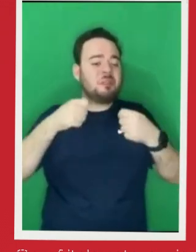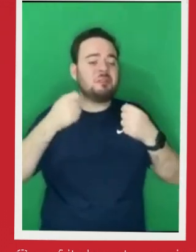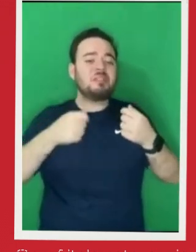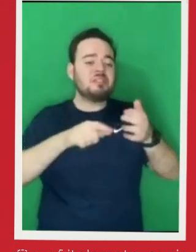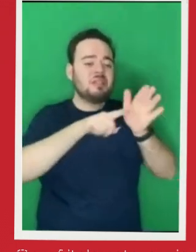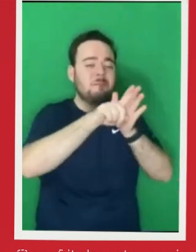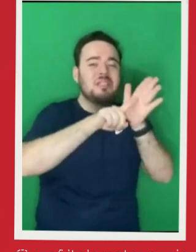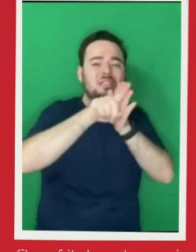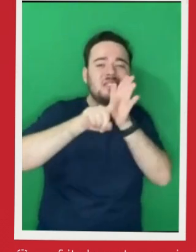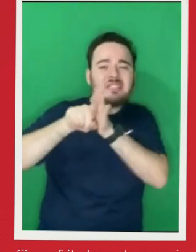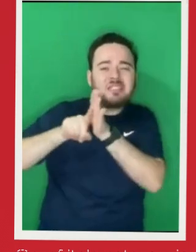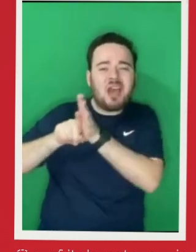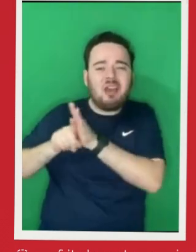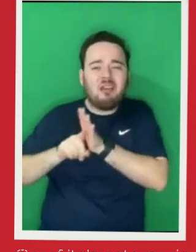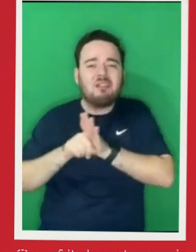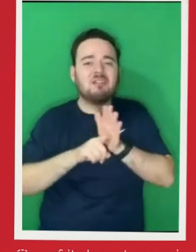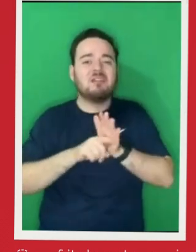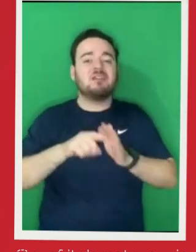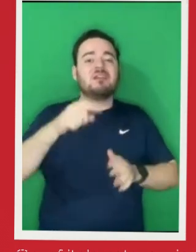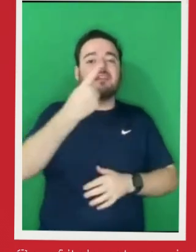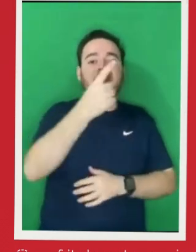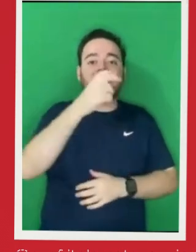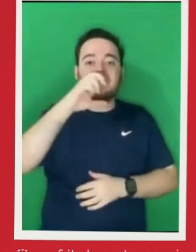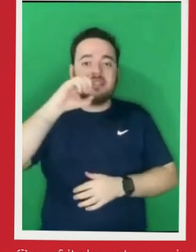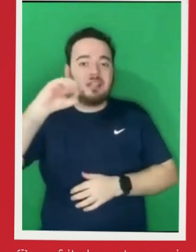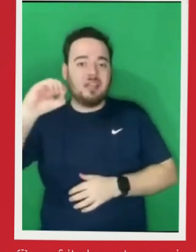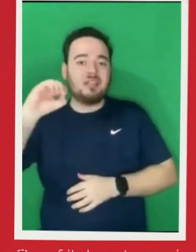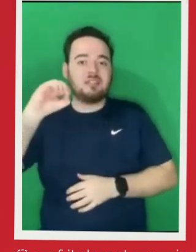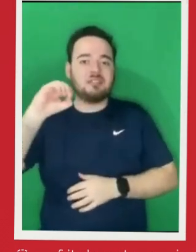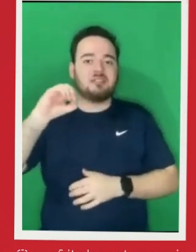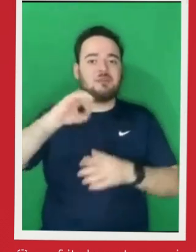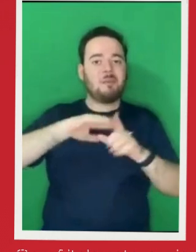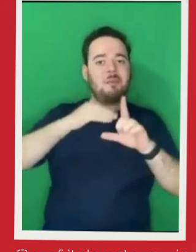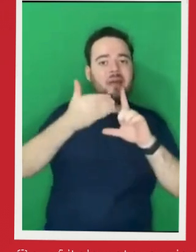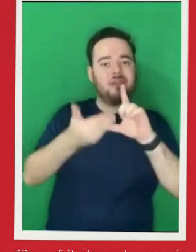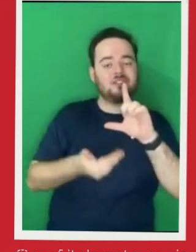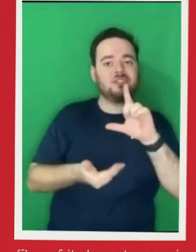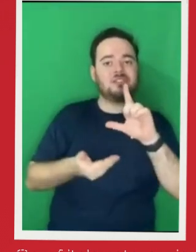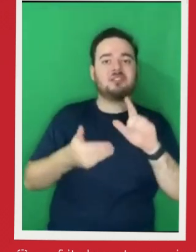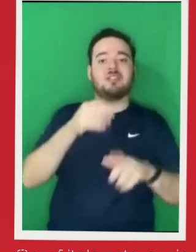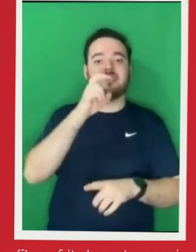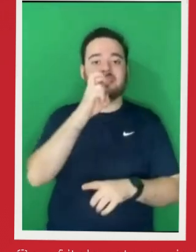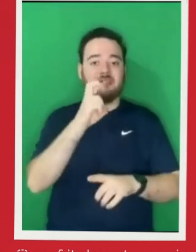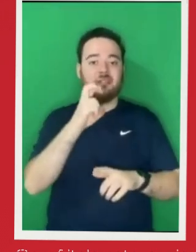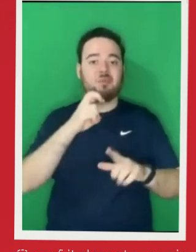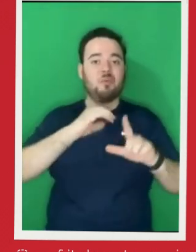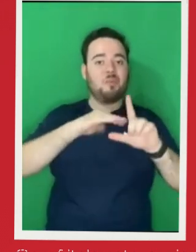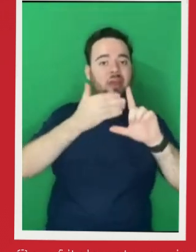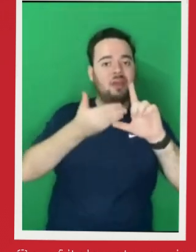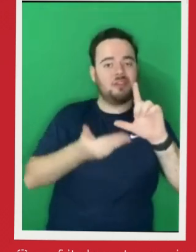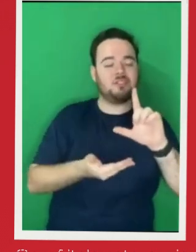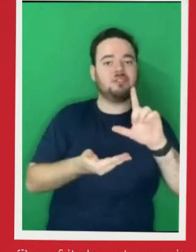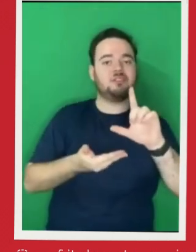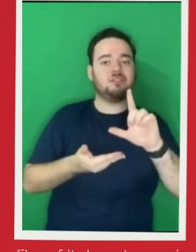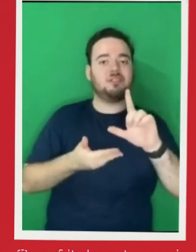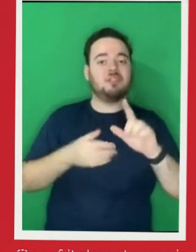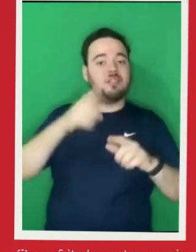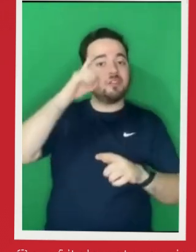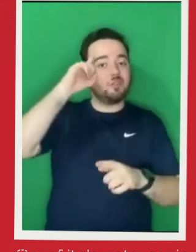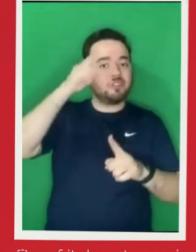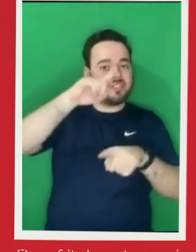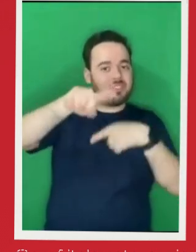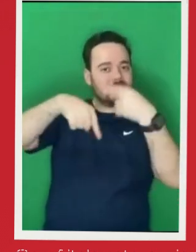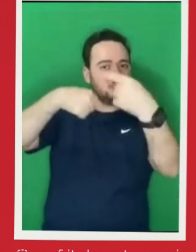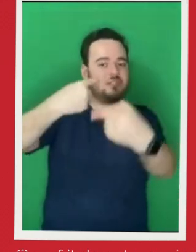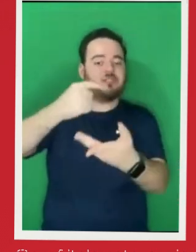suas fontes, fazer citações, para você começar a ter 10 páginas na tela, começar a ter 5 páginas na tela. O